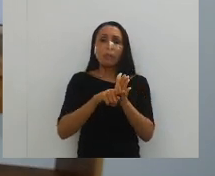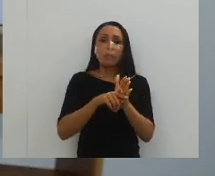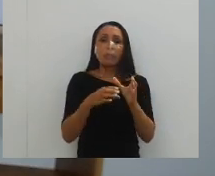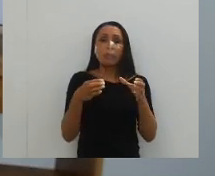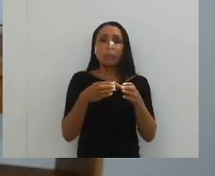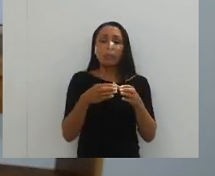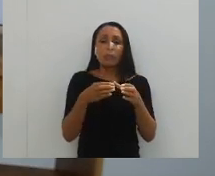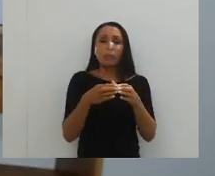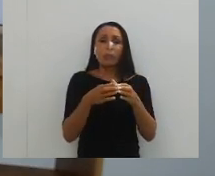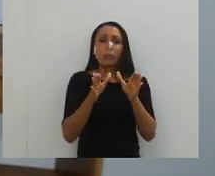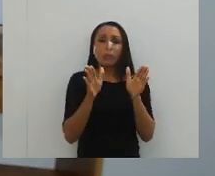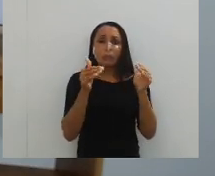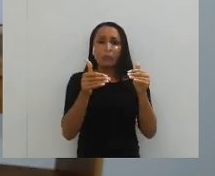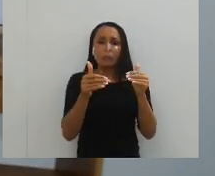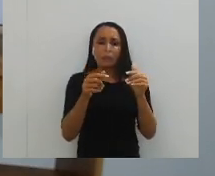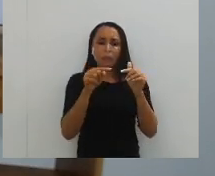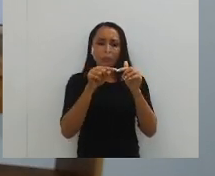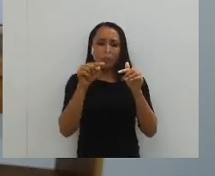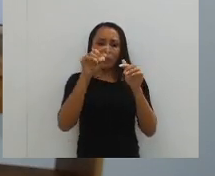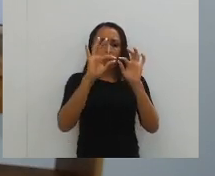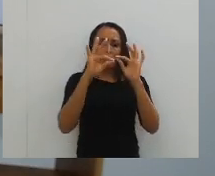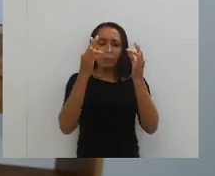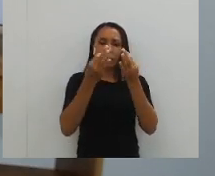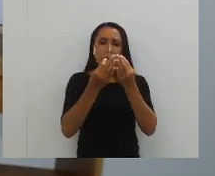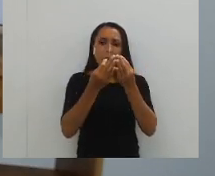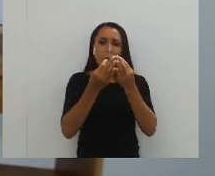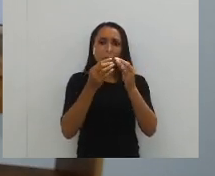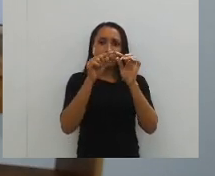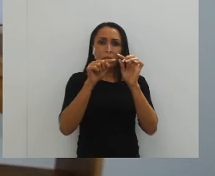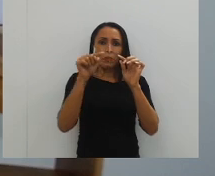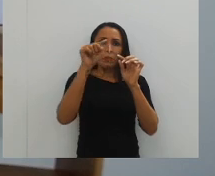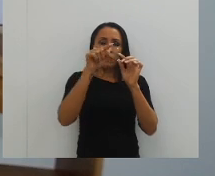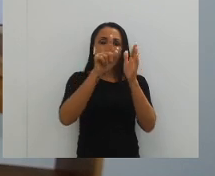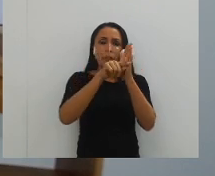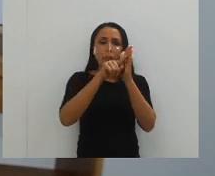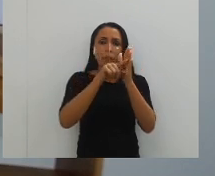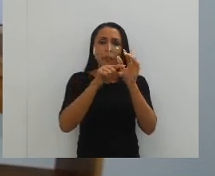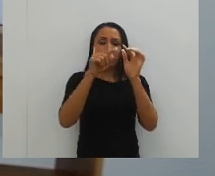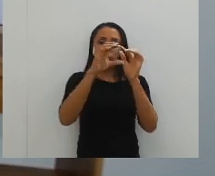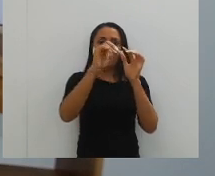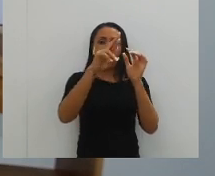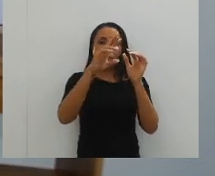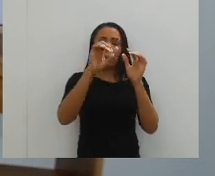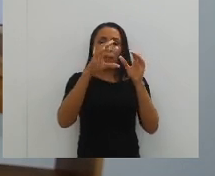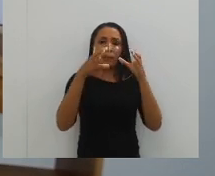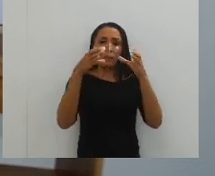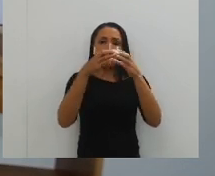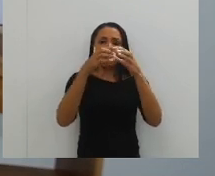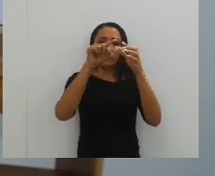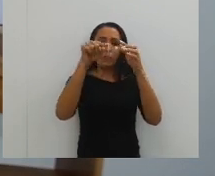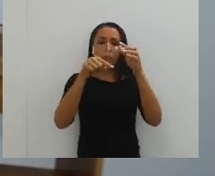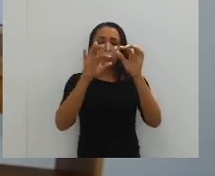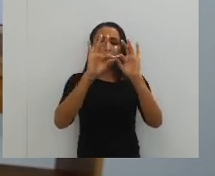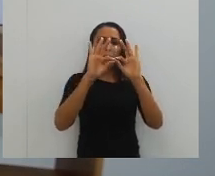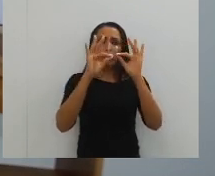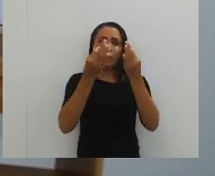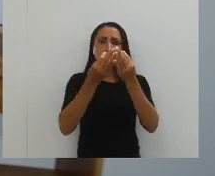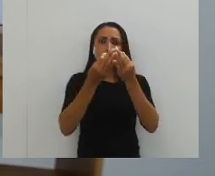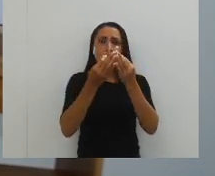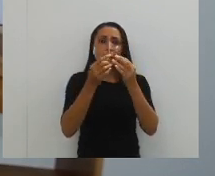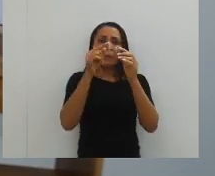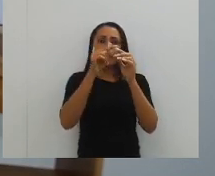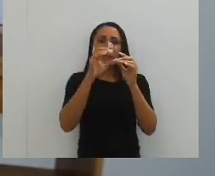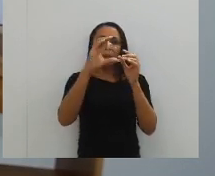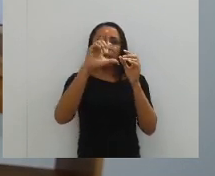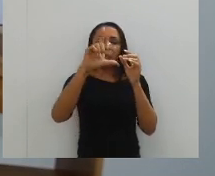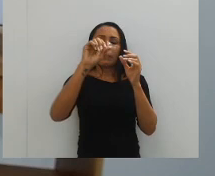de espécies. O que é uma família? É um conjunto de gêneros. O que é uma ordem? É um conjunto de famílias. O que é uma